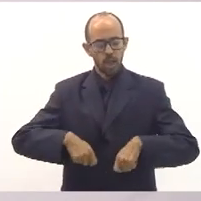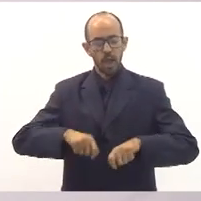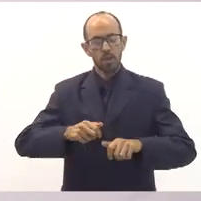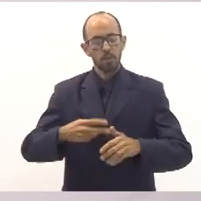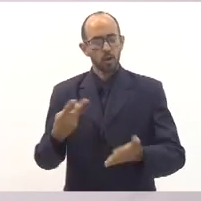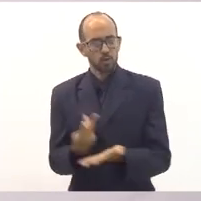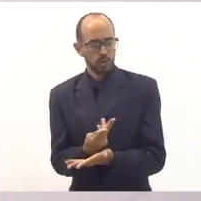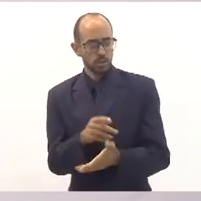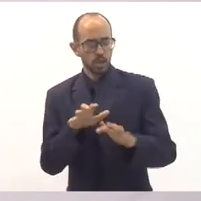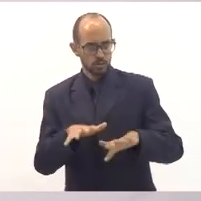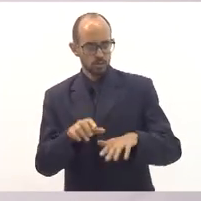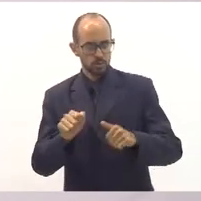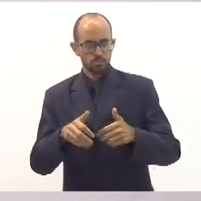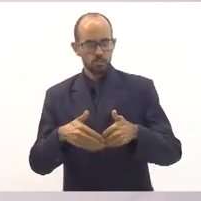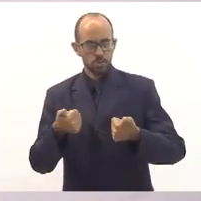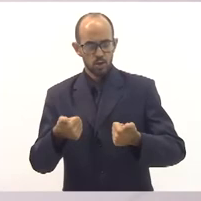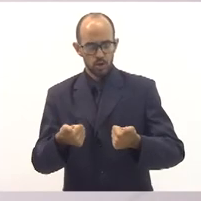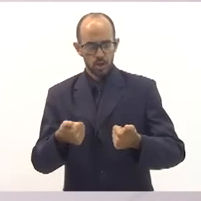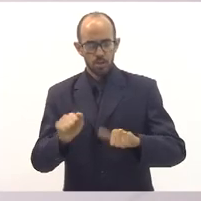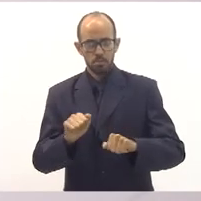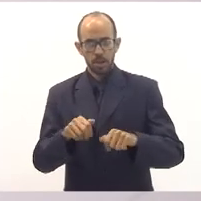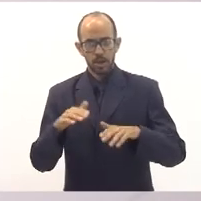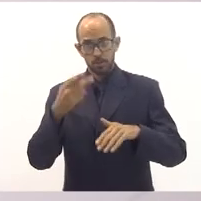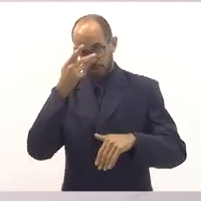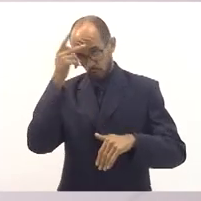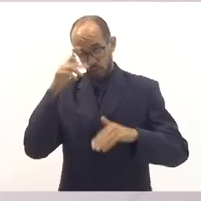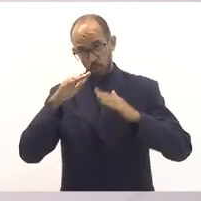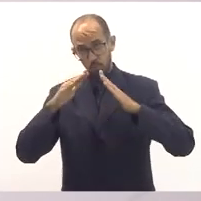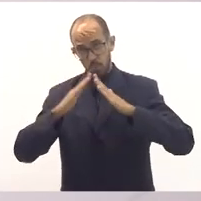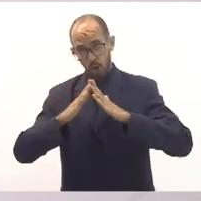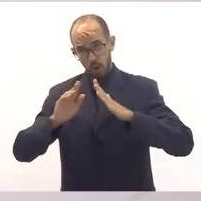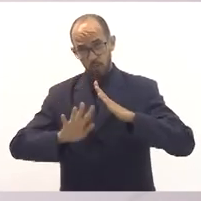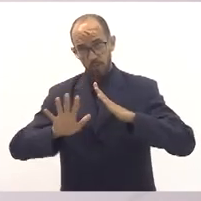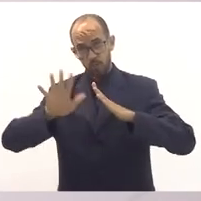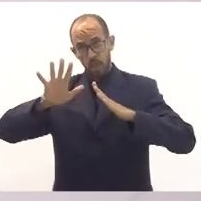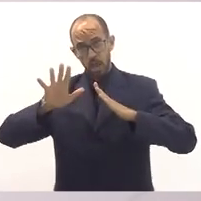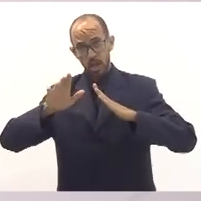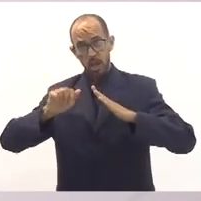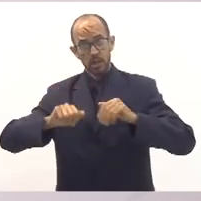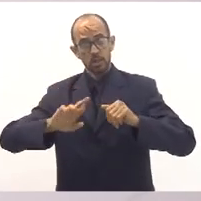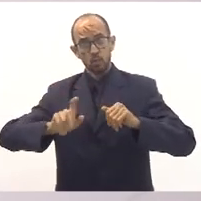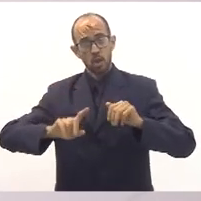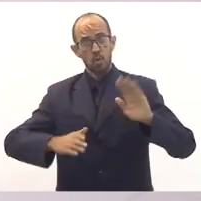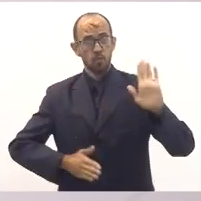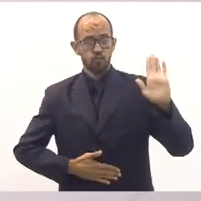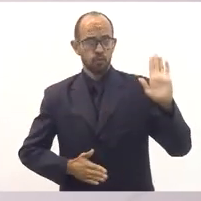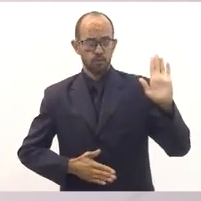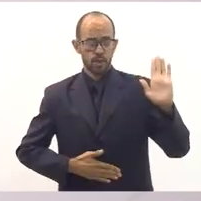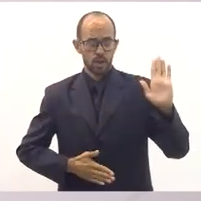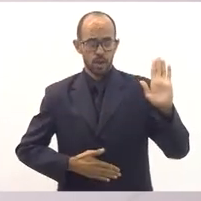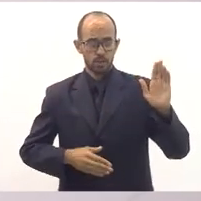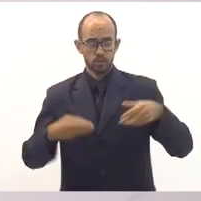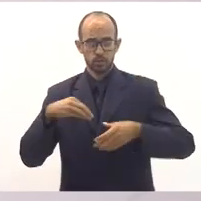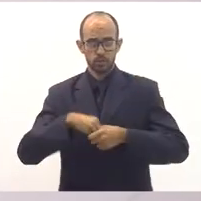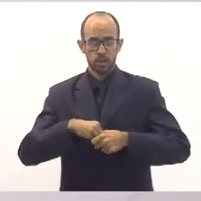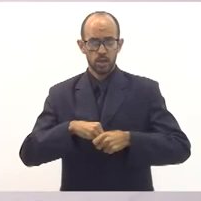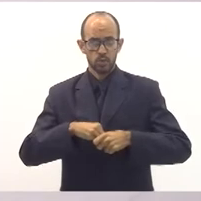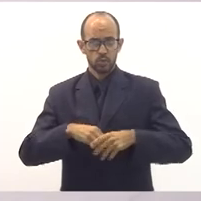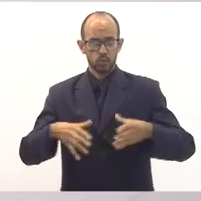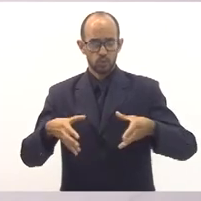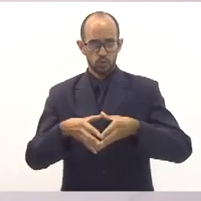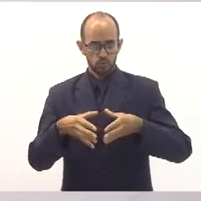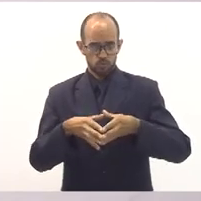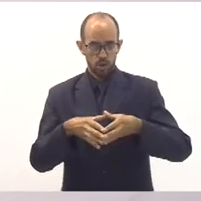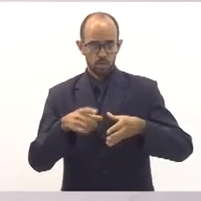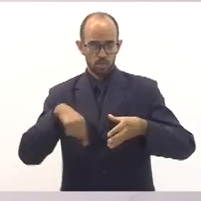acontecer para que o favelado Deixe de ser marginalizado dentro das Comunidades